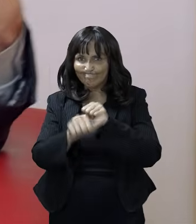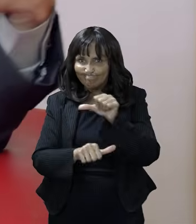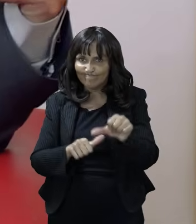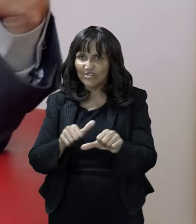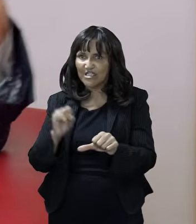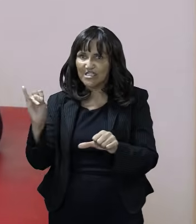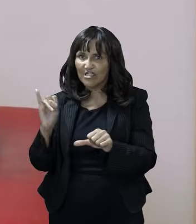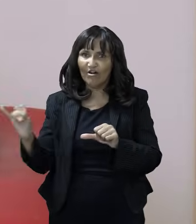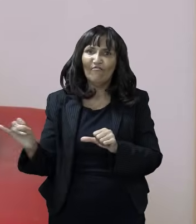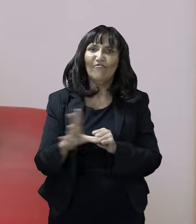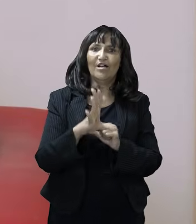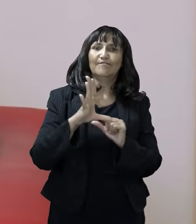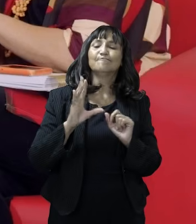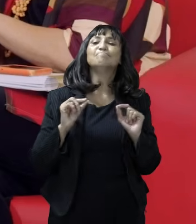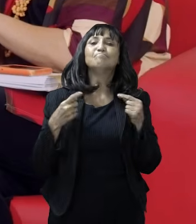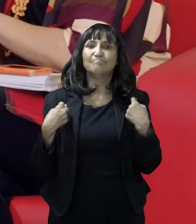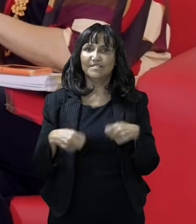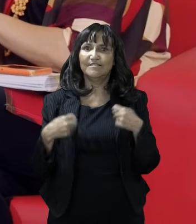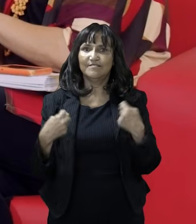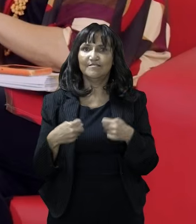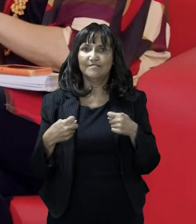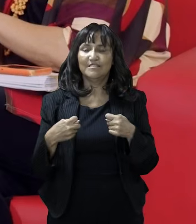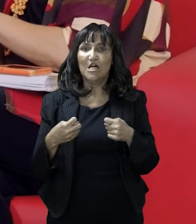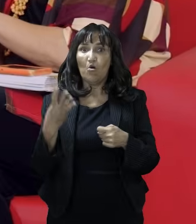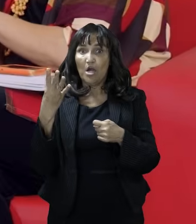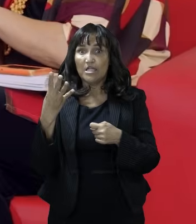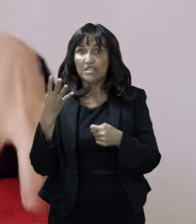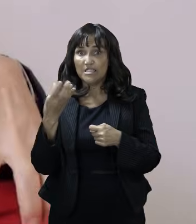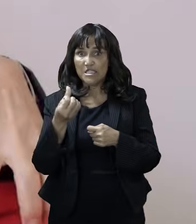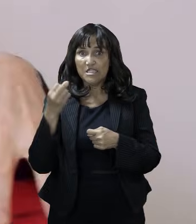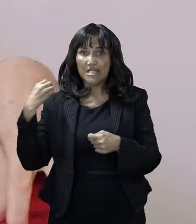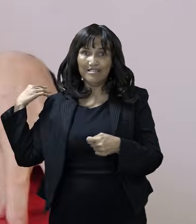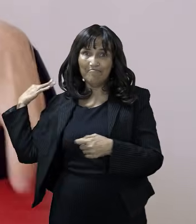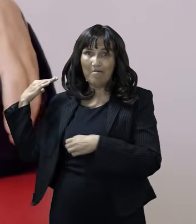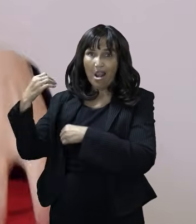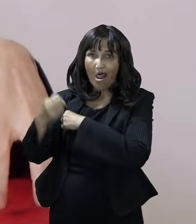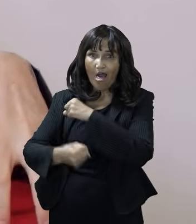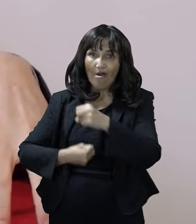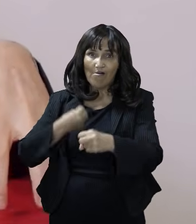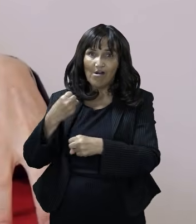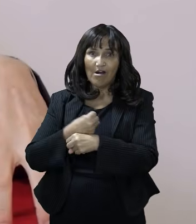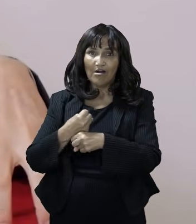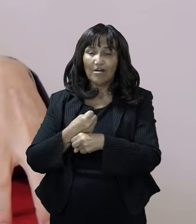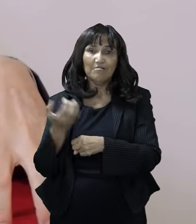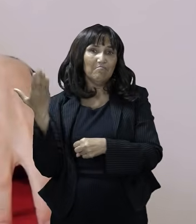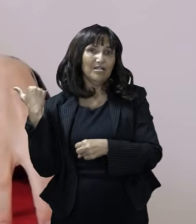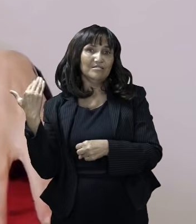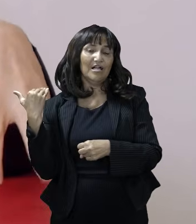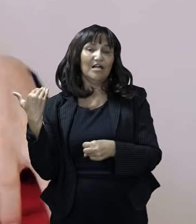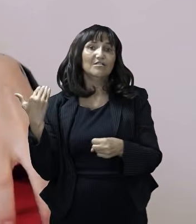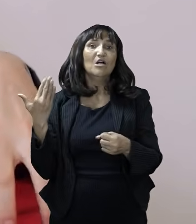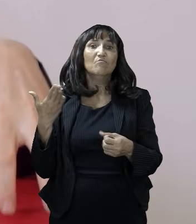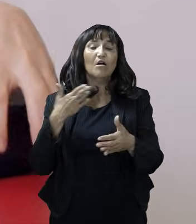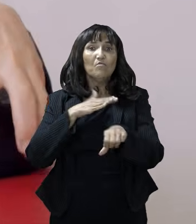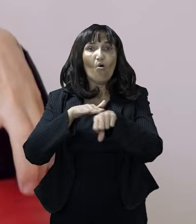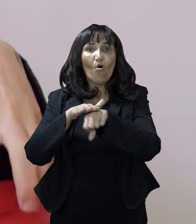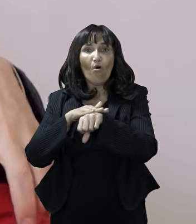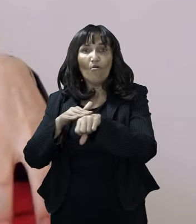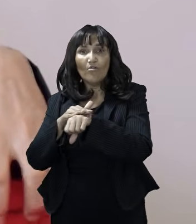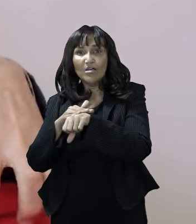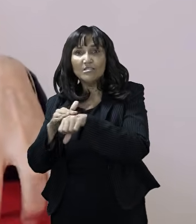estamos falando de algo também de 46 anos atrás. E também vamos conversar sobre